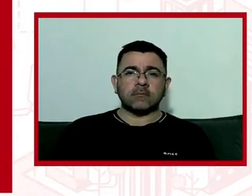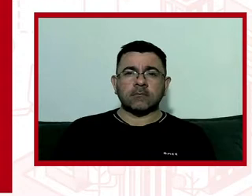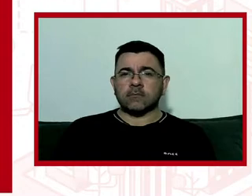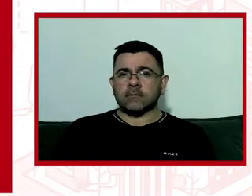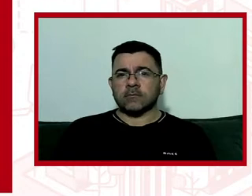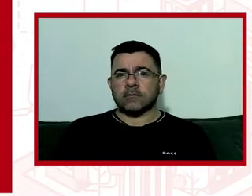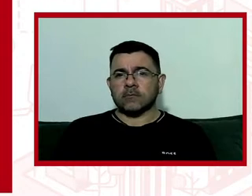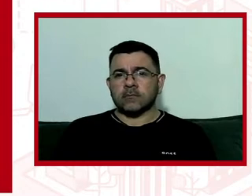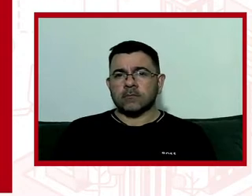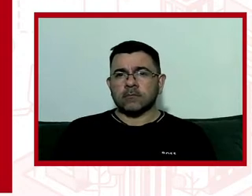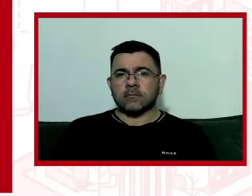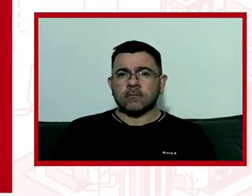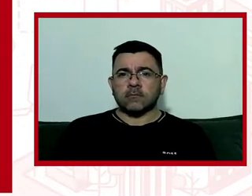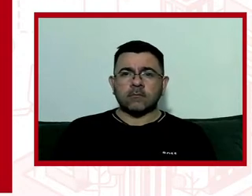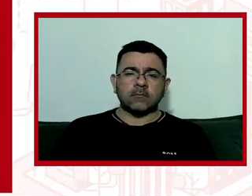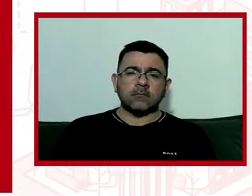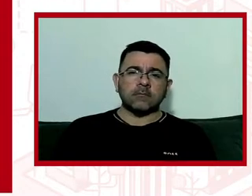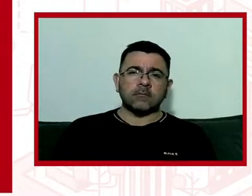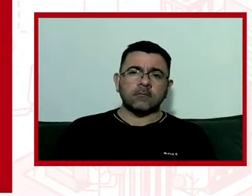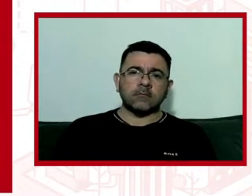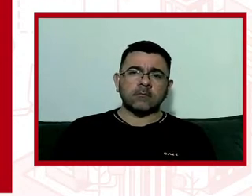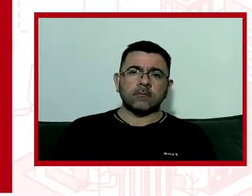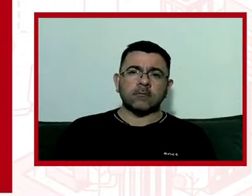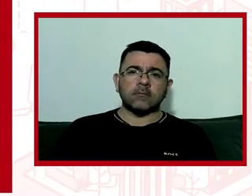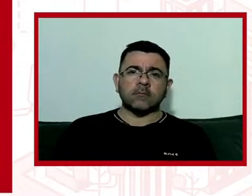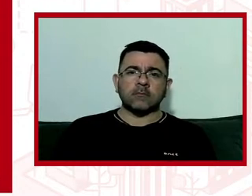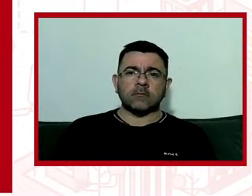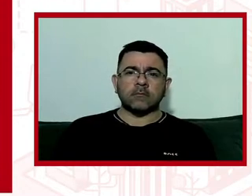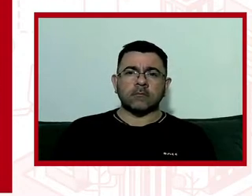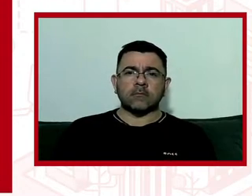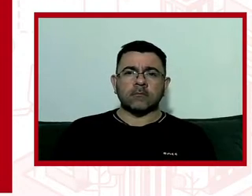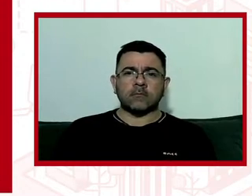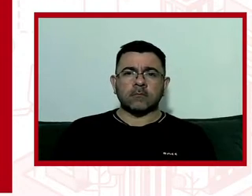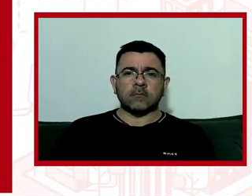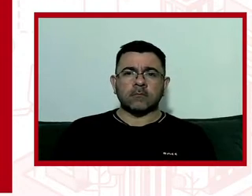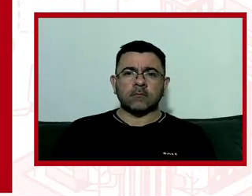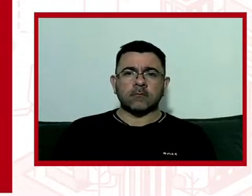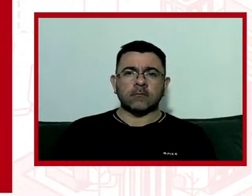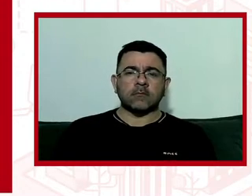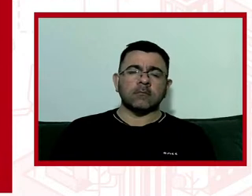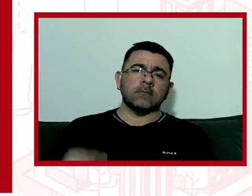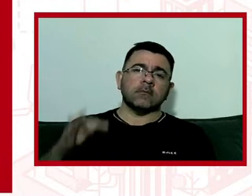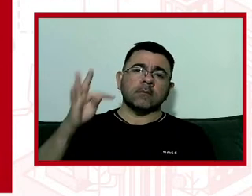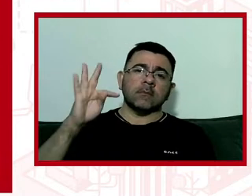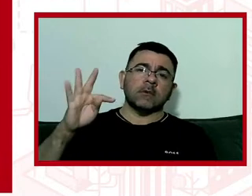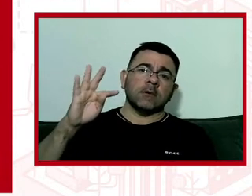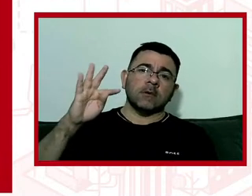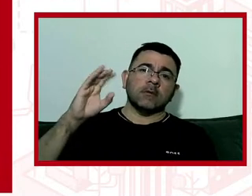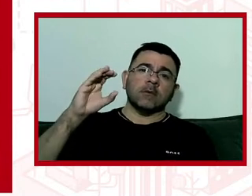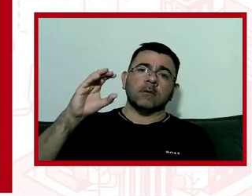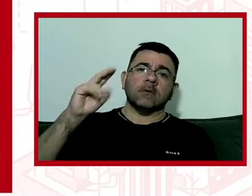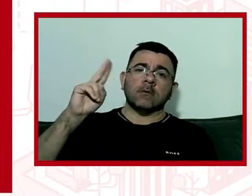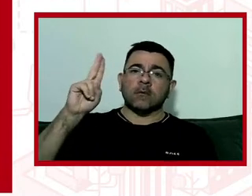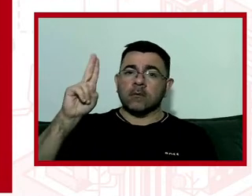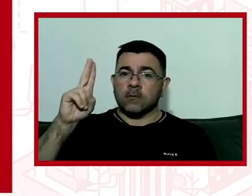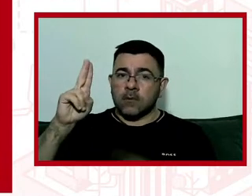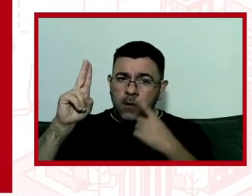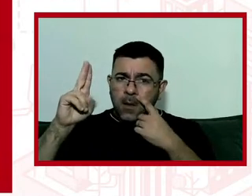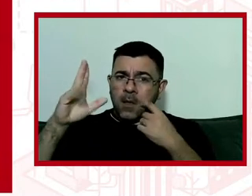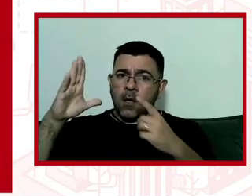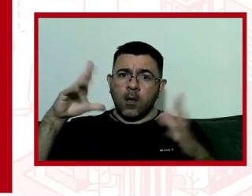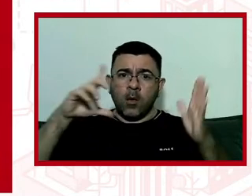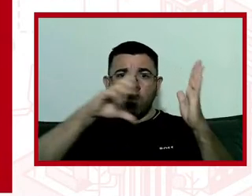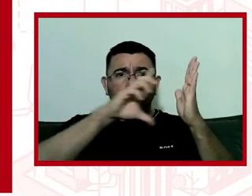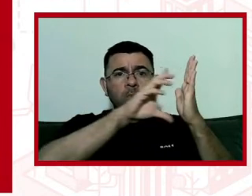ministério público que tocaram isso O que é que resultou Tribunal de Contas da União pegou o caso como referência então assim